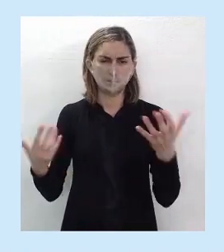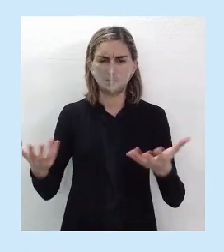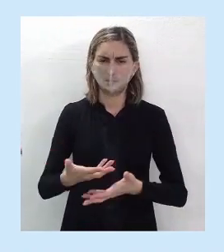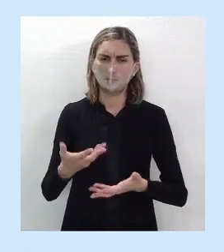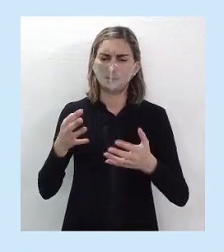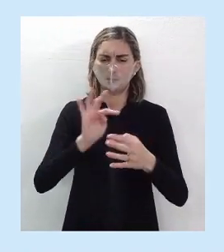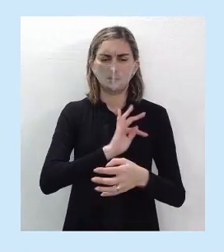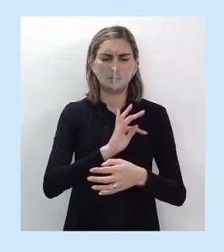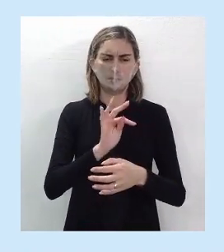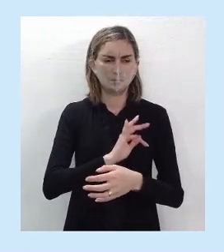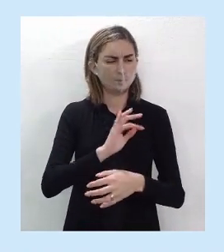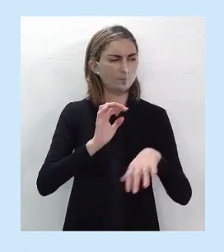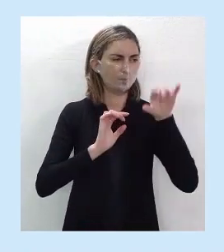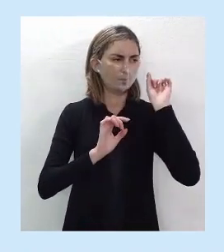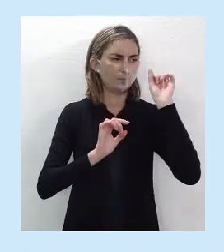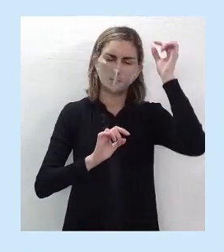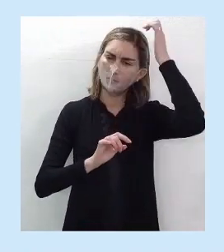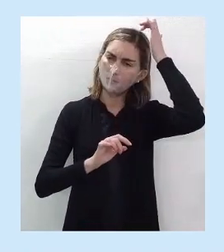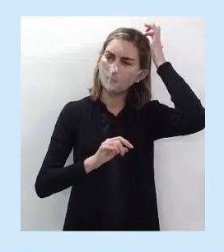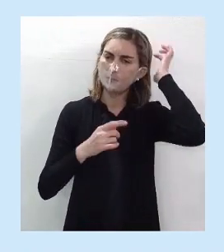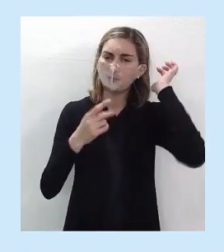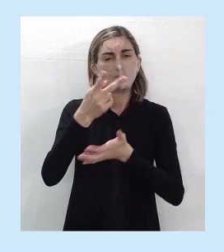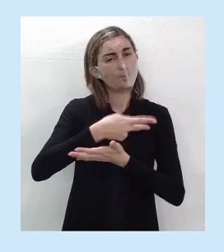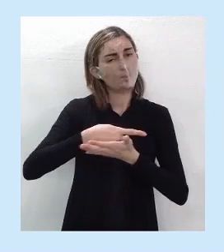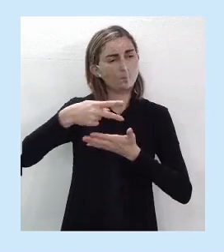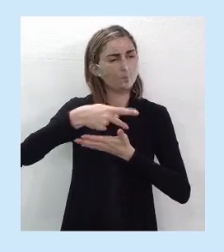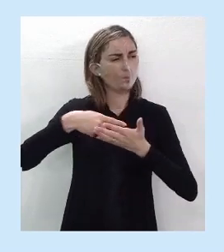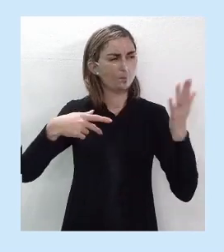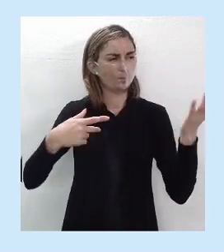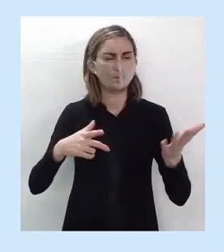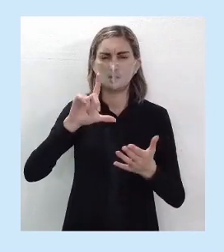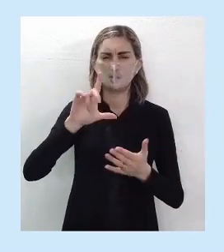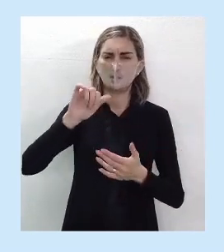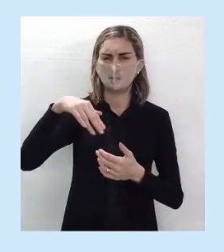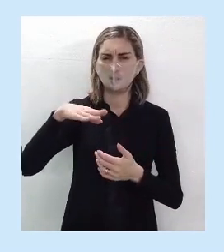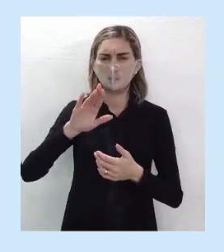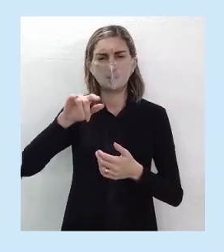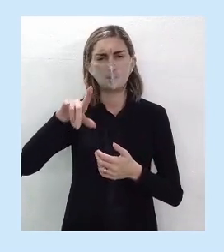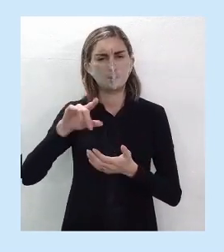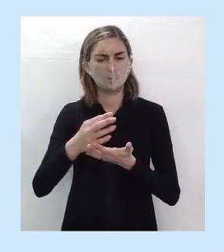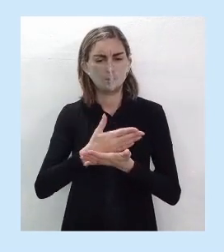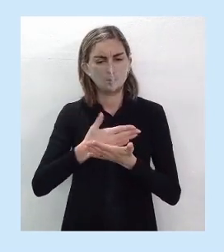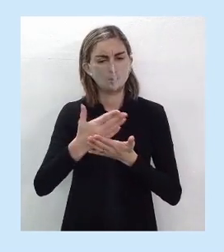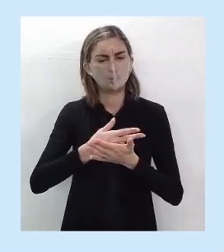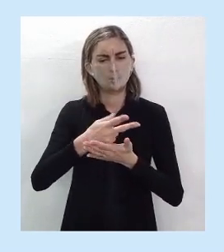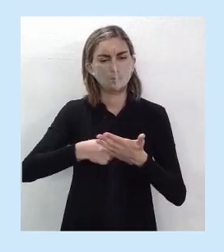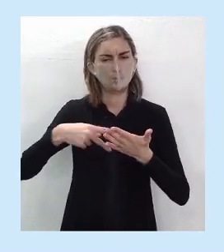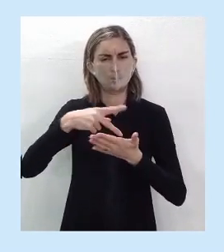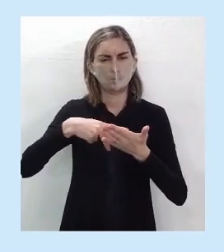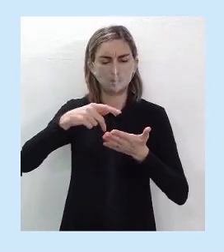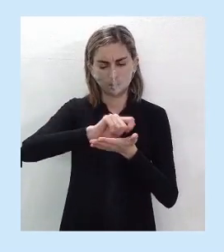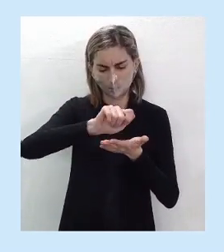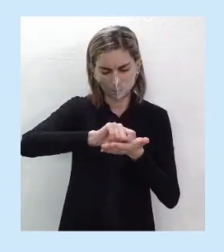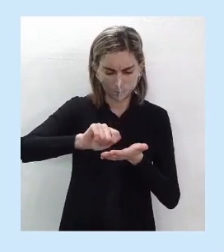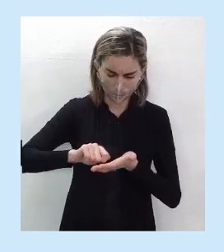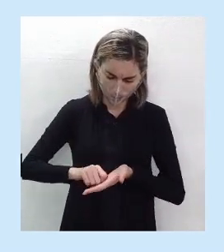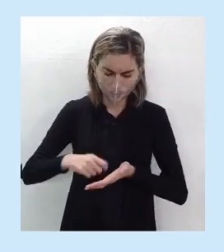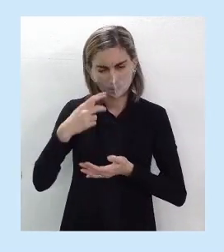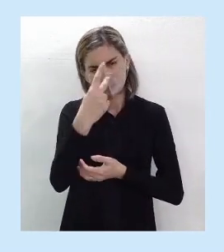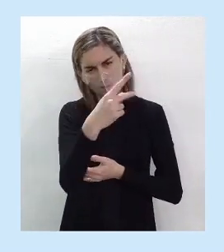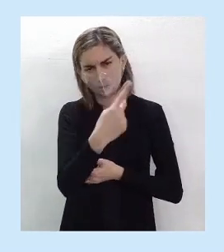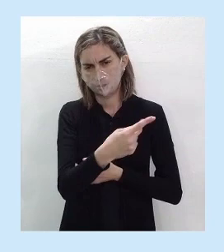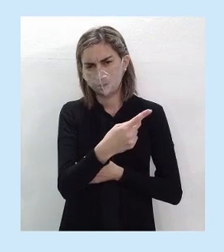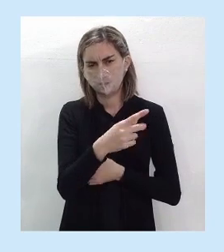A técnica da poesia, não é? Do lambe-lambe. O que é isso? O poeta, ele escreve o poema dele,